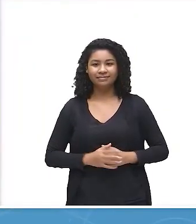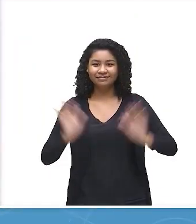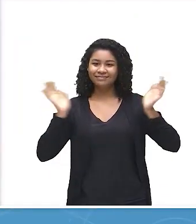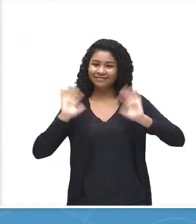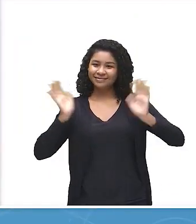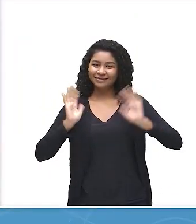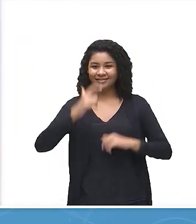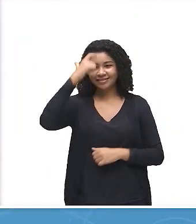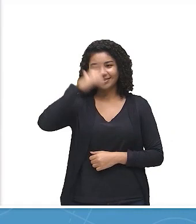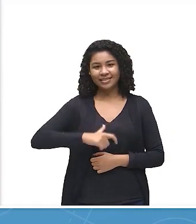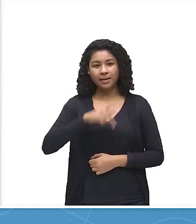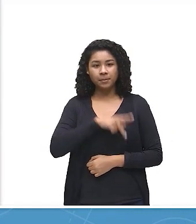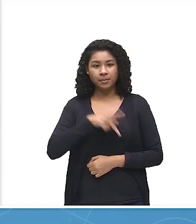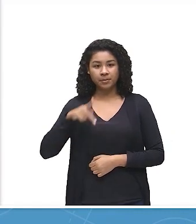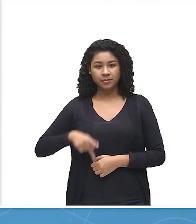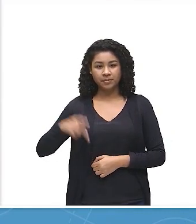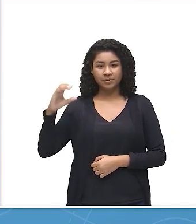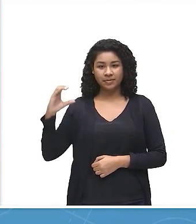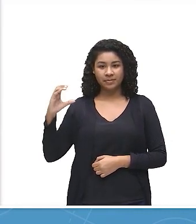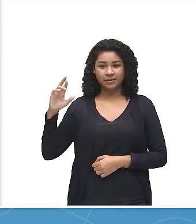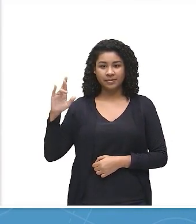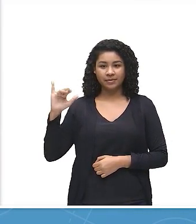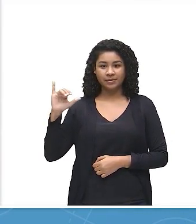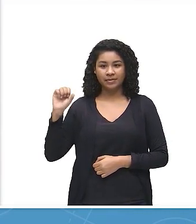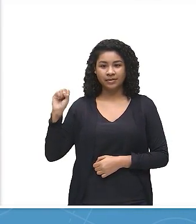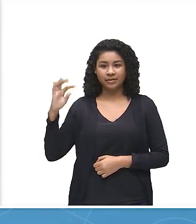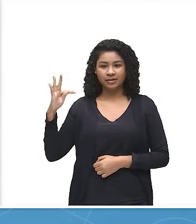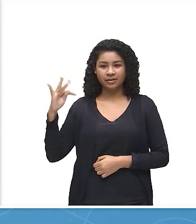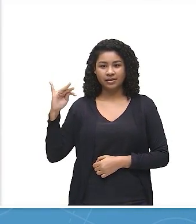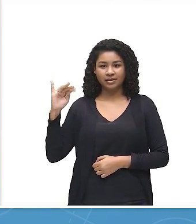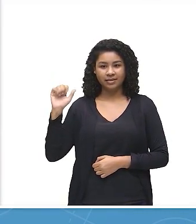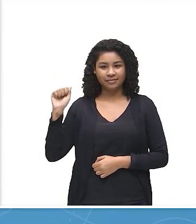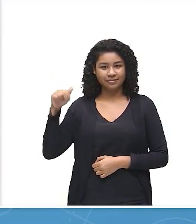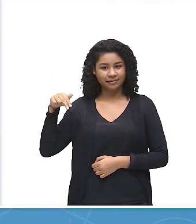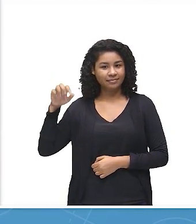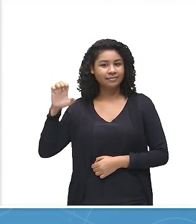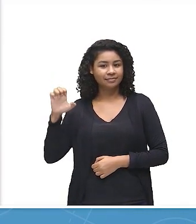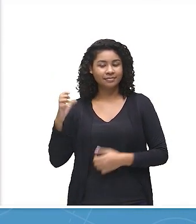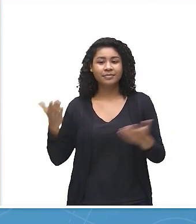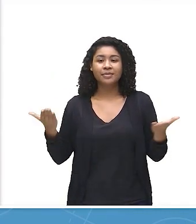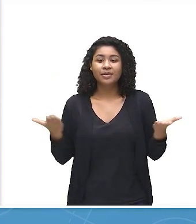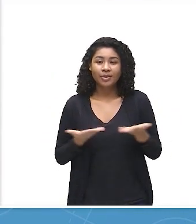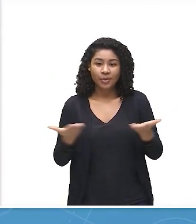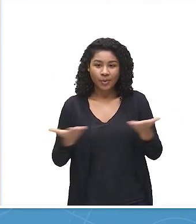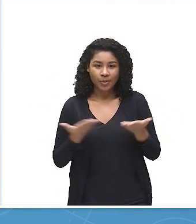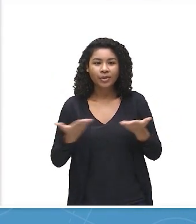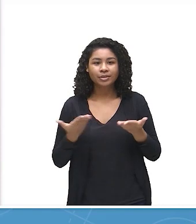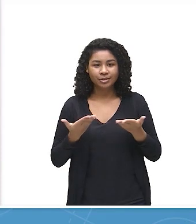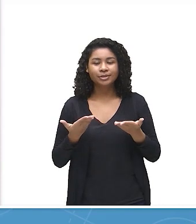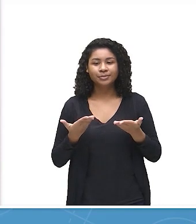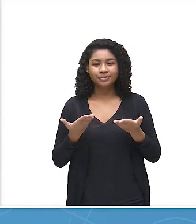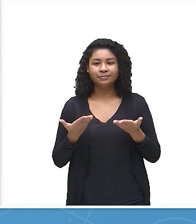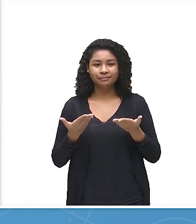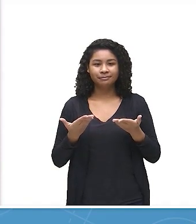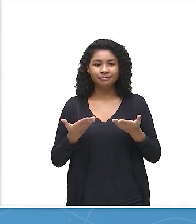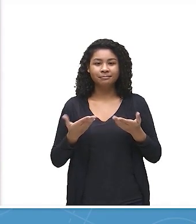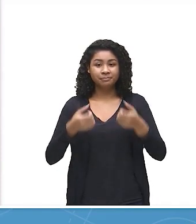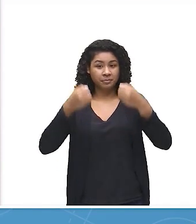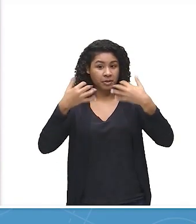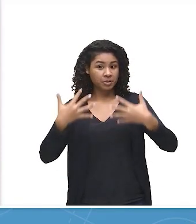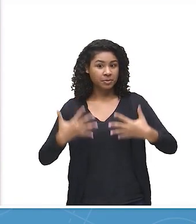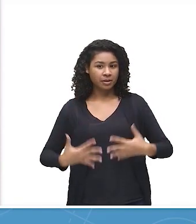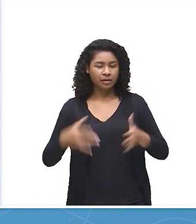terminou? Encerrou aí as questões, tá bom, turmas? Então, vocês com certeza marcaram aí as suas atividades, marcaram